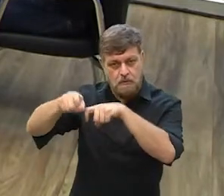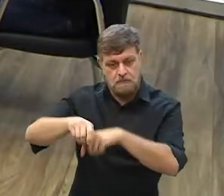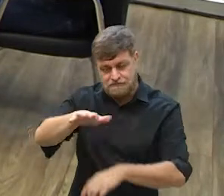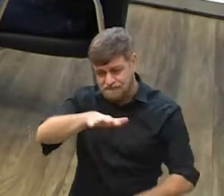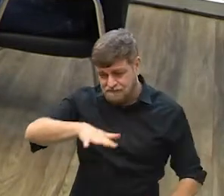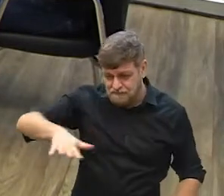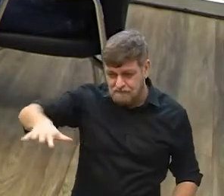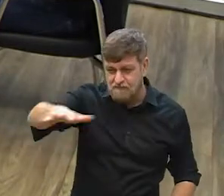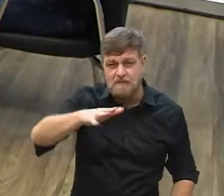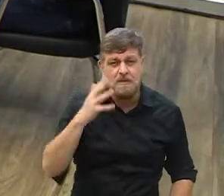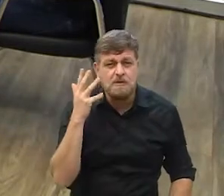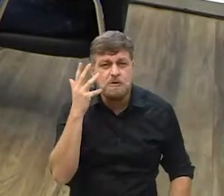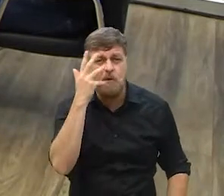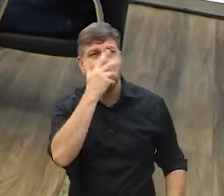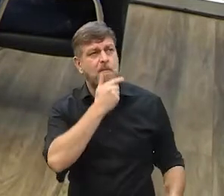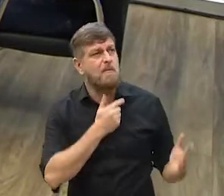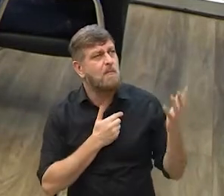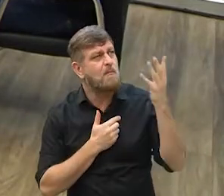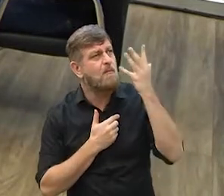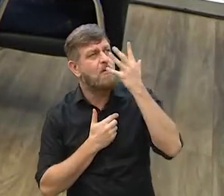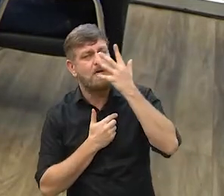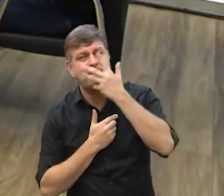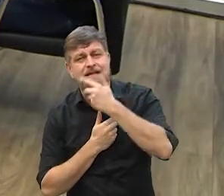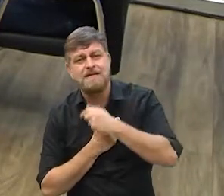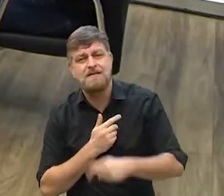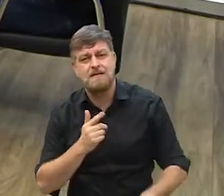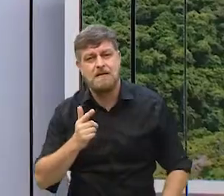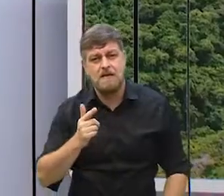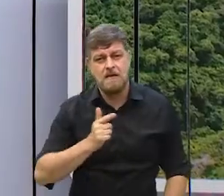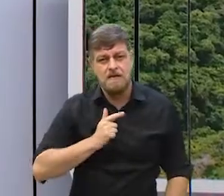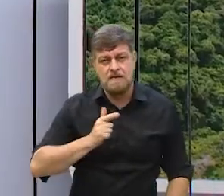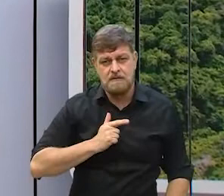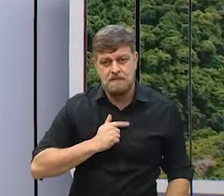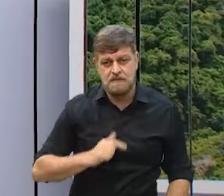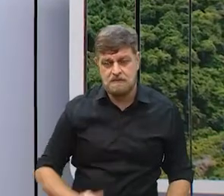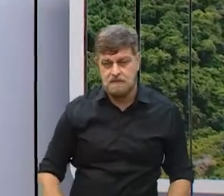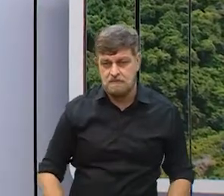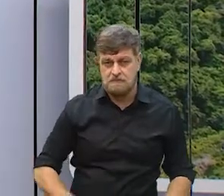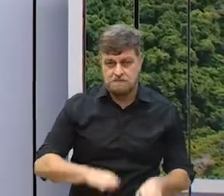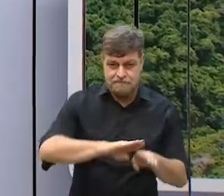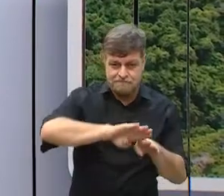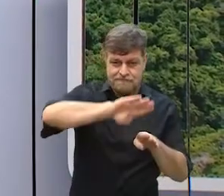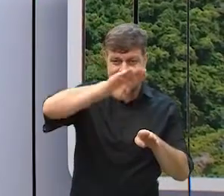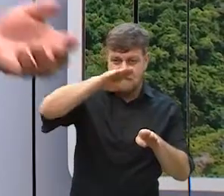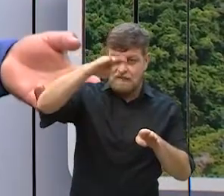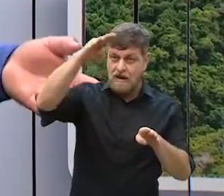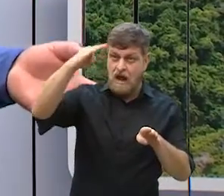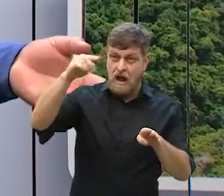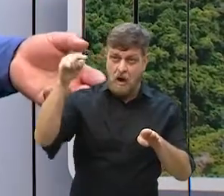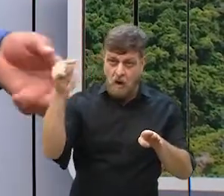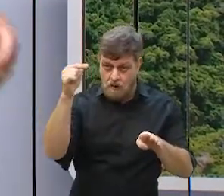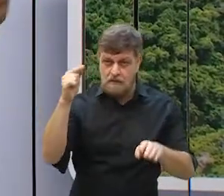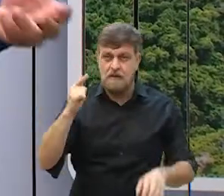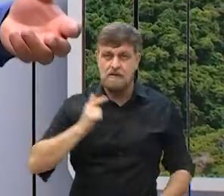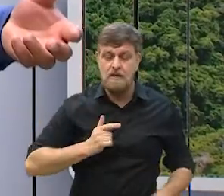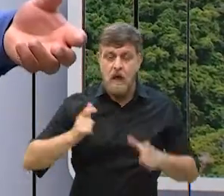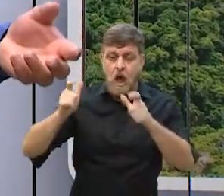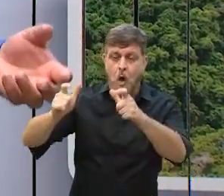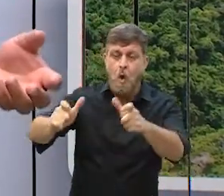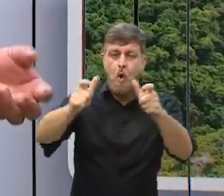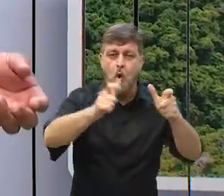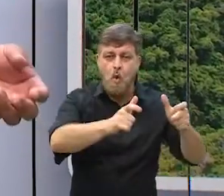região bonita, entende? É uma região geograficamente alta, então, e tem espaços onde